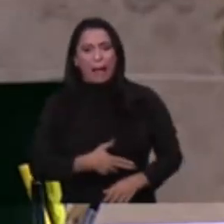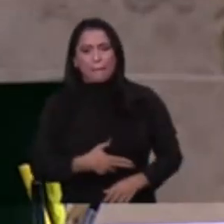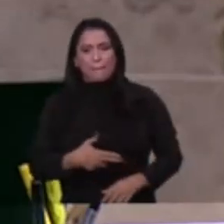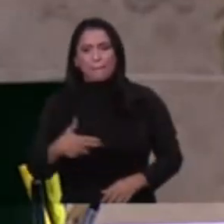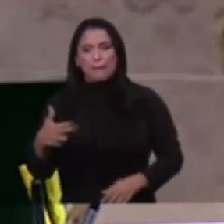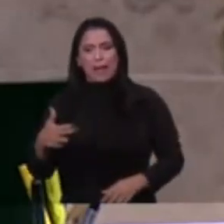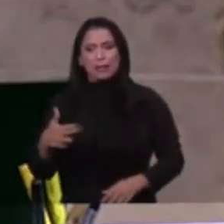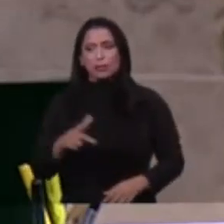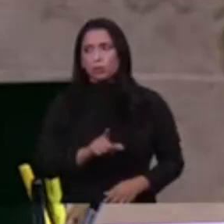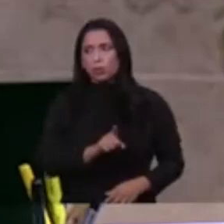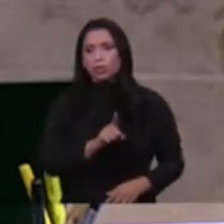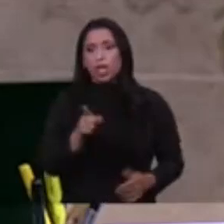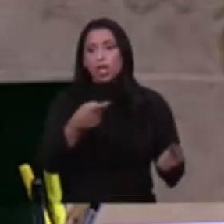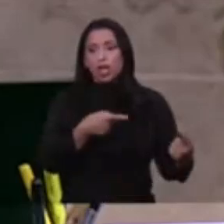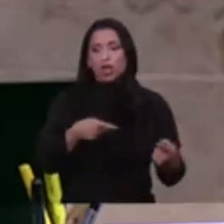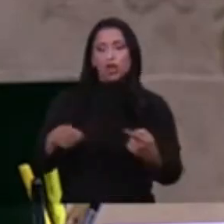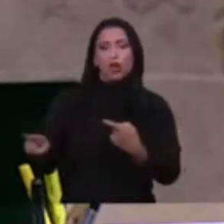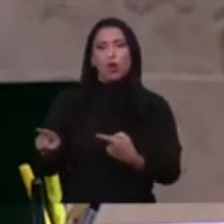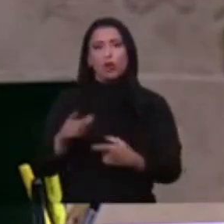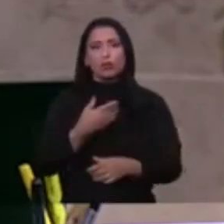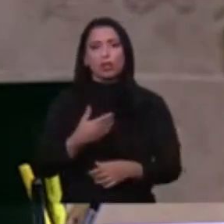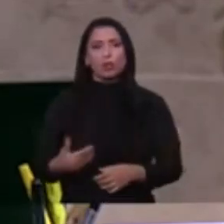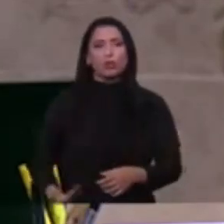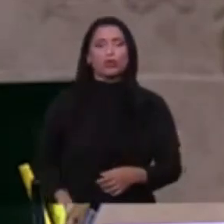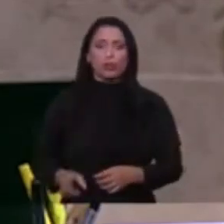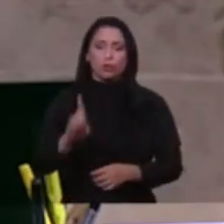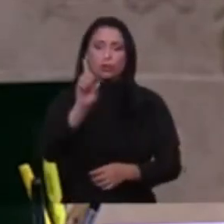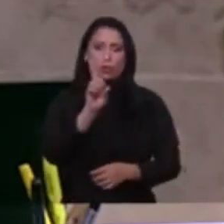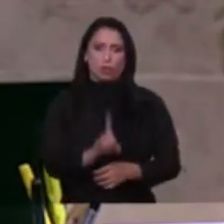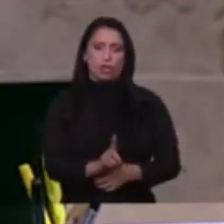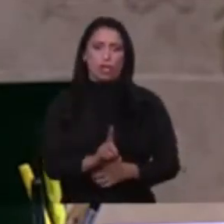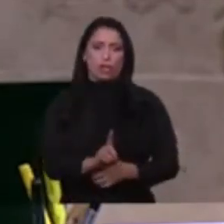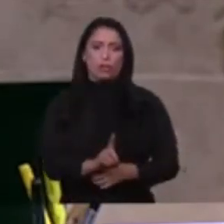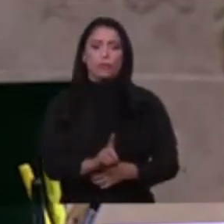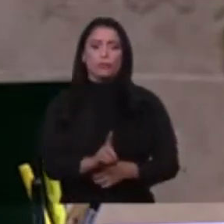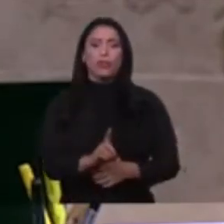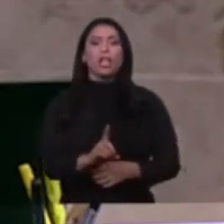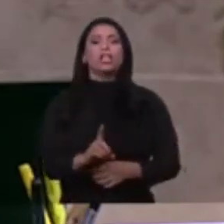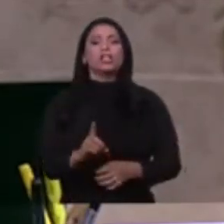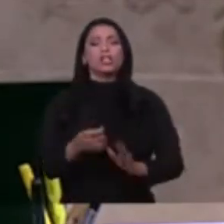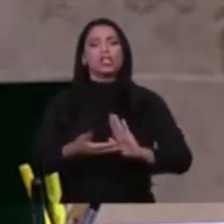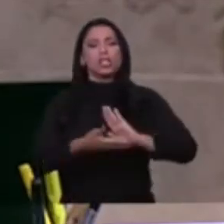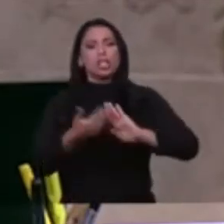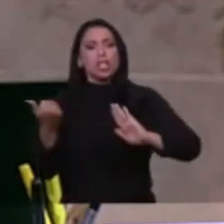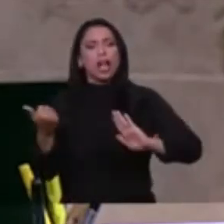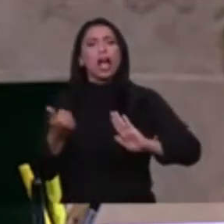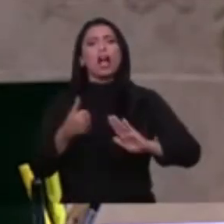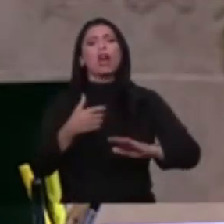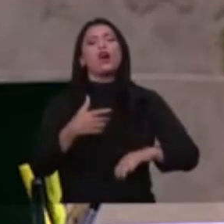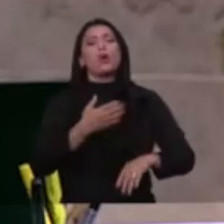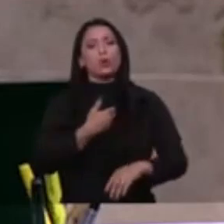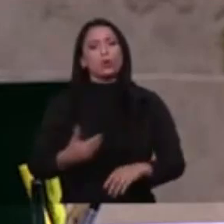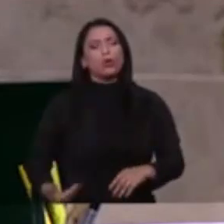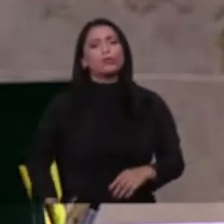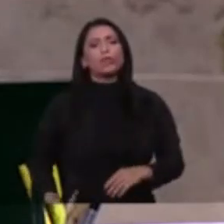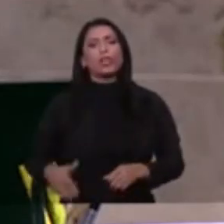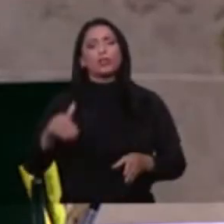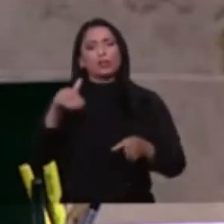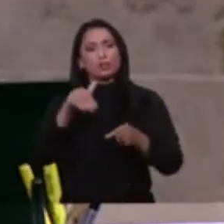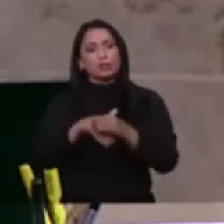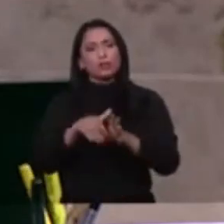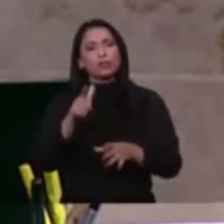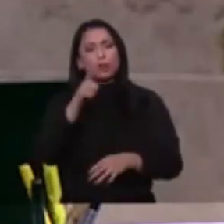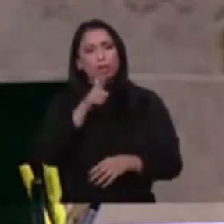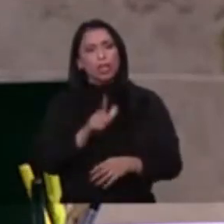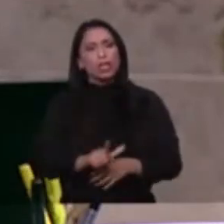buscar atentar contra o Estado Democrático de Direito, depor o governo legitimamente eleito e danificar bens públicos